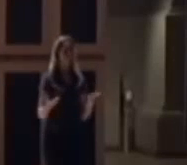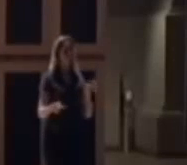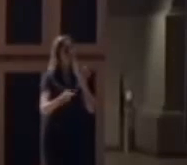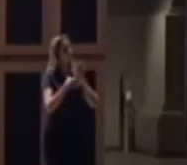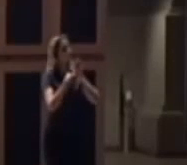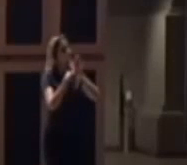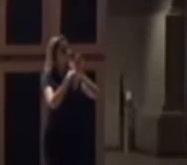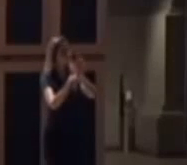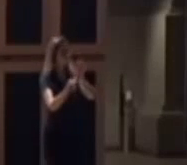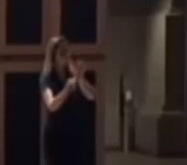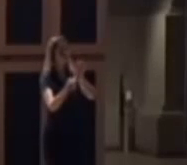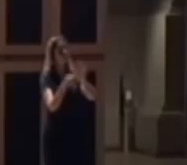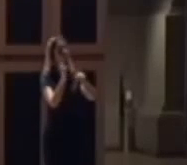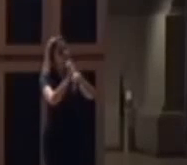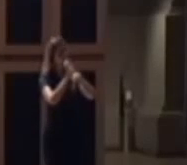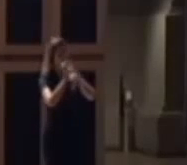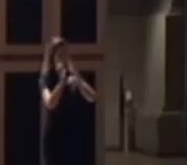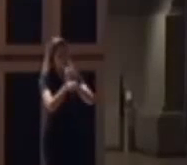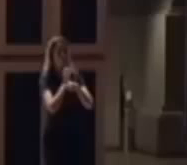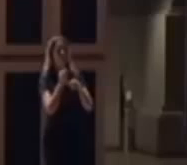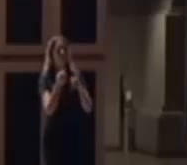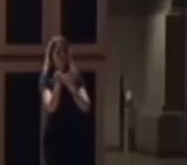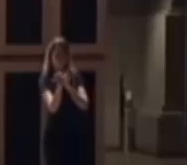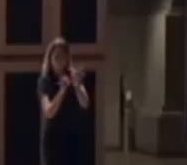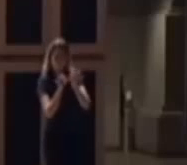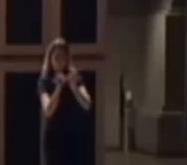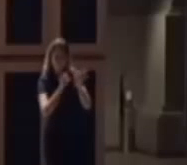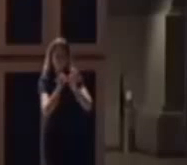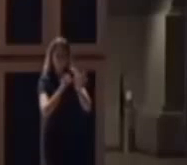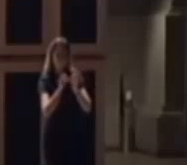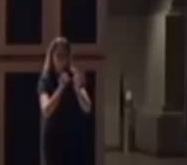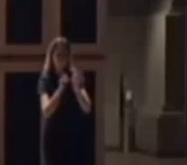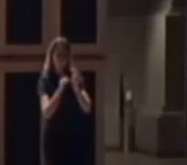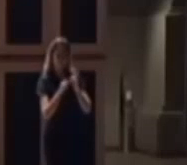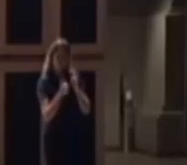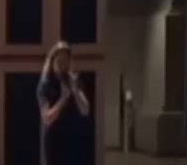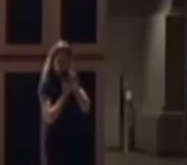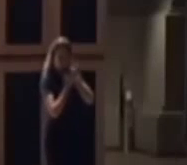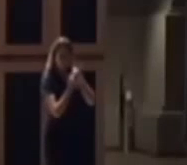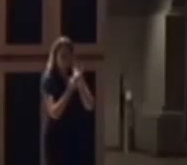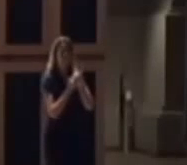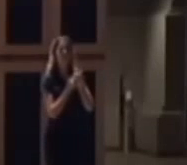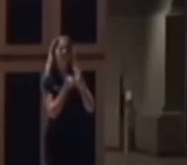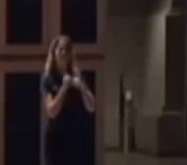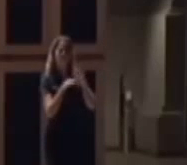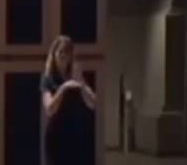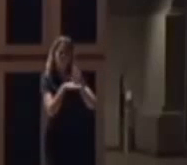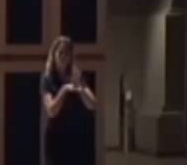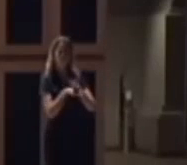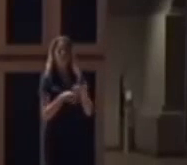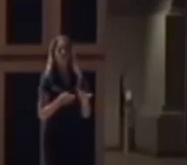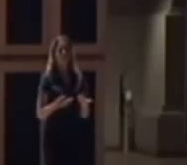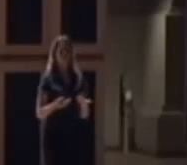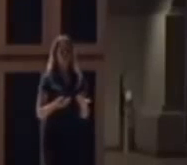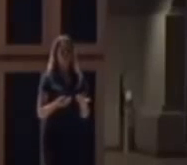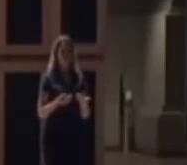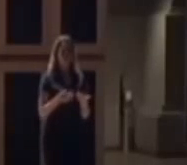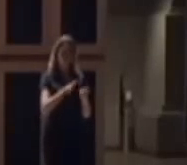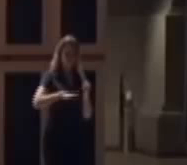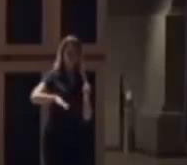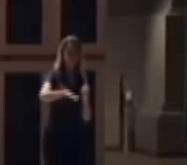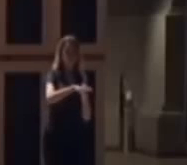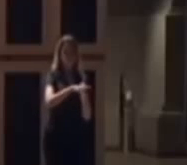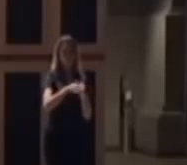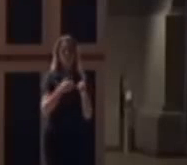muito estratégico no processo de apoio nessa gestão e articulação entre todos os